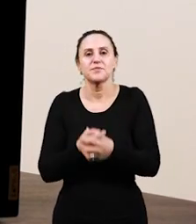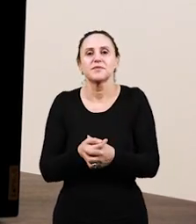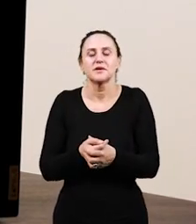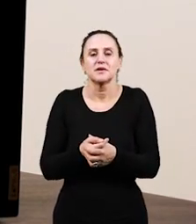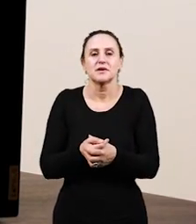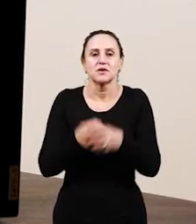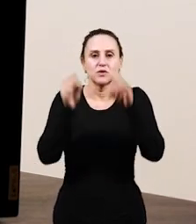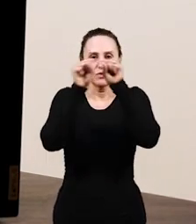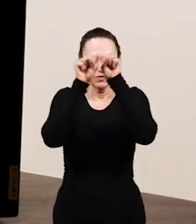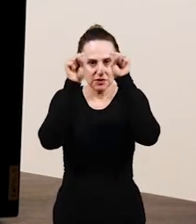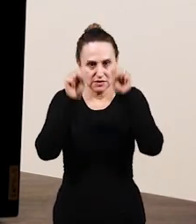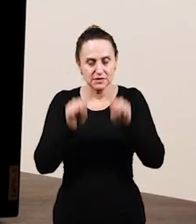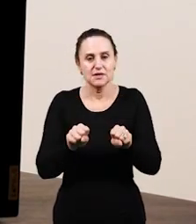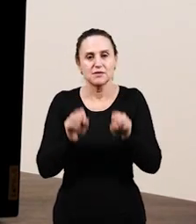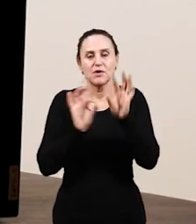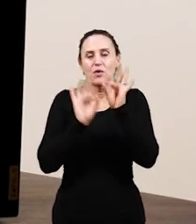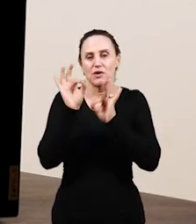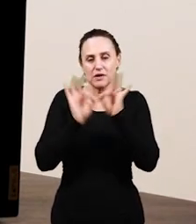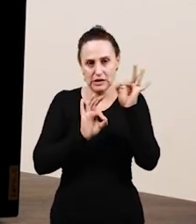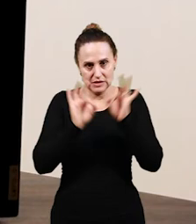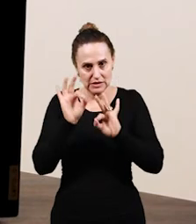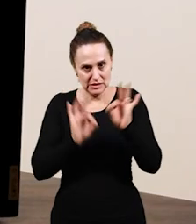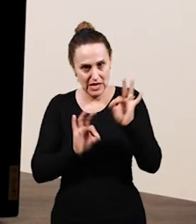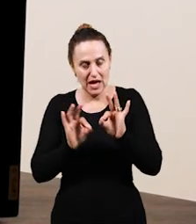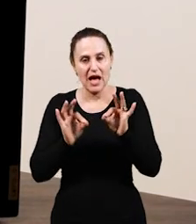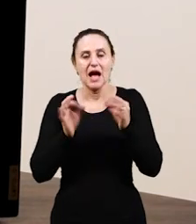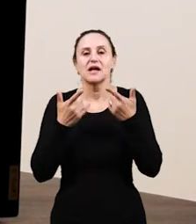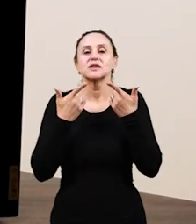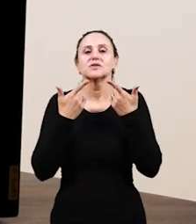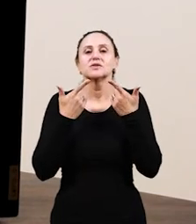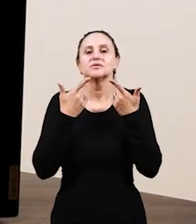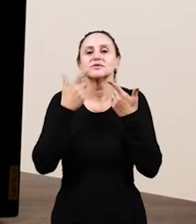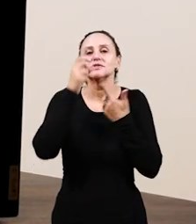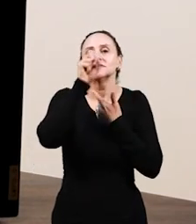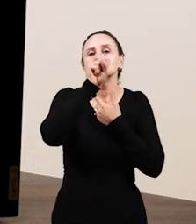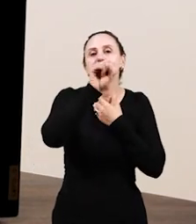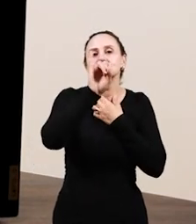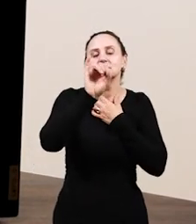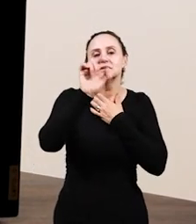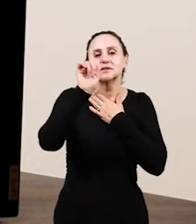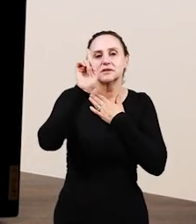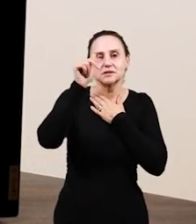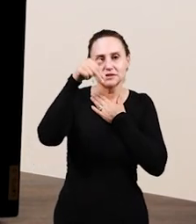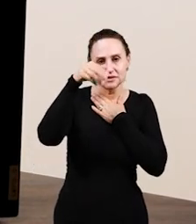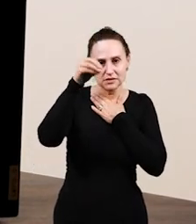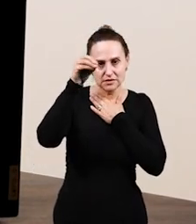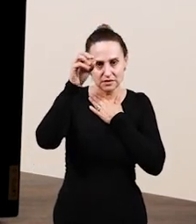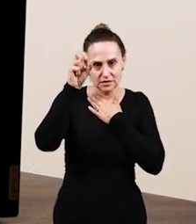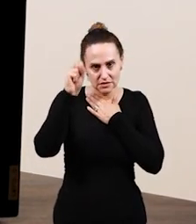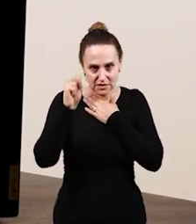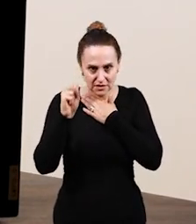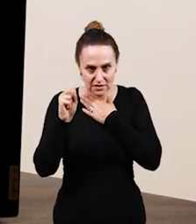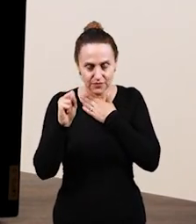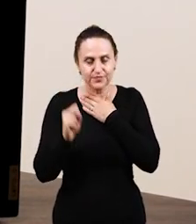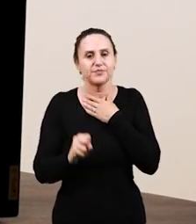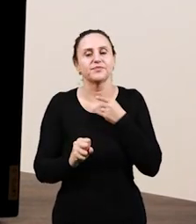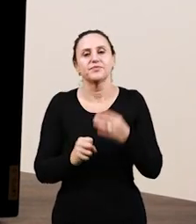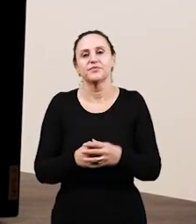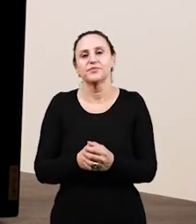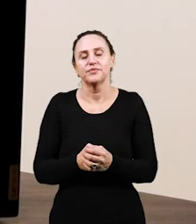língua como um sistema organizado de signos né como como como eu falei a língua órbita em torno dela mesma né